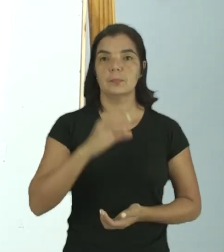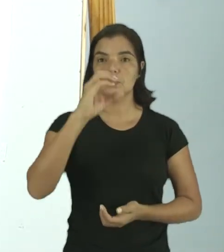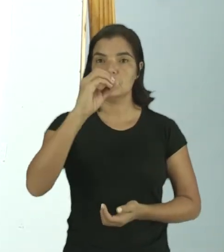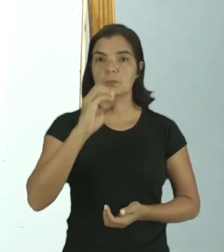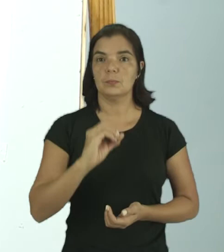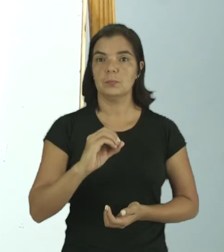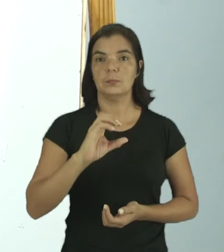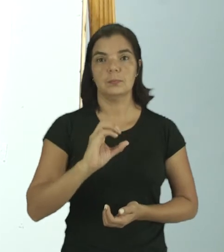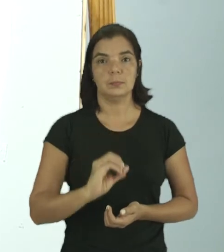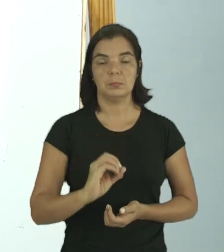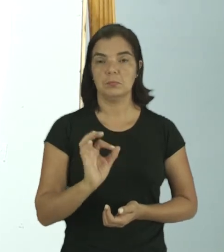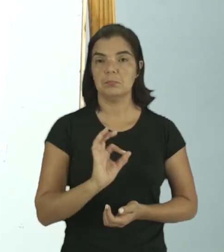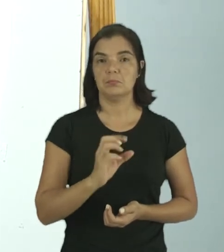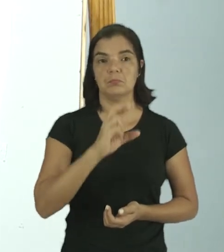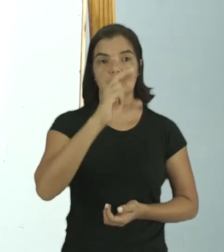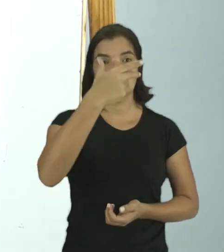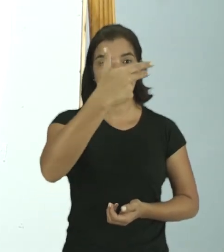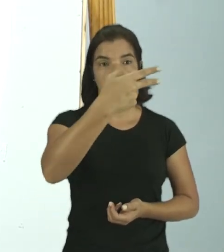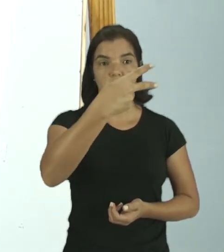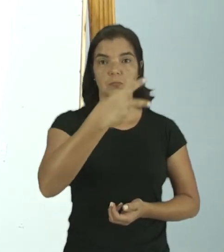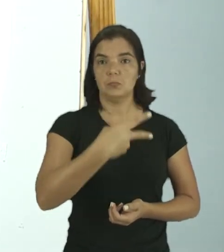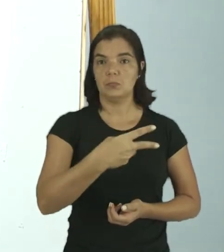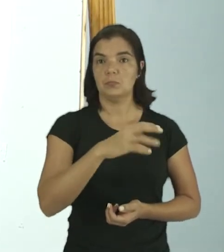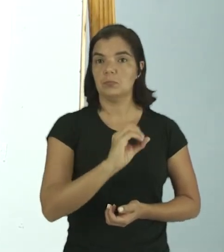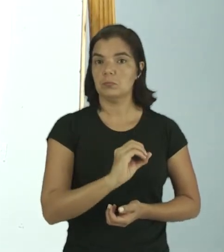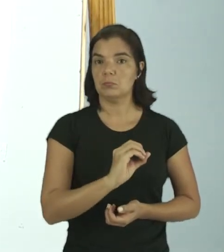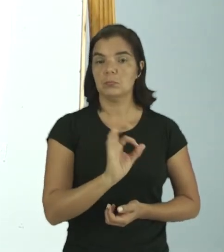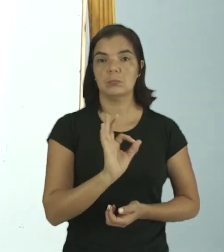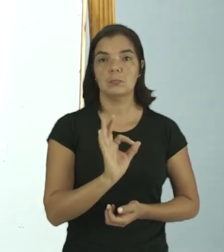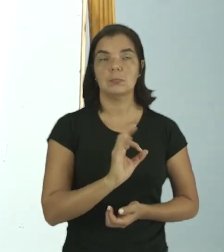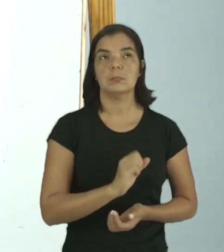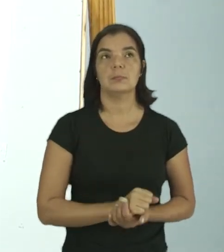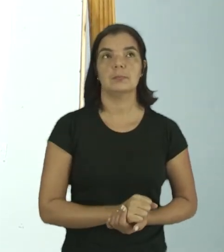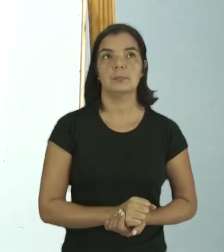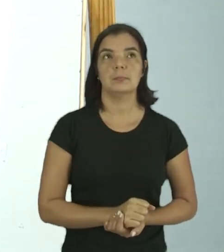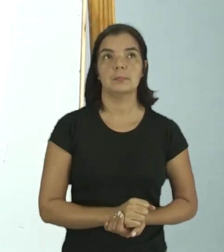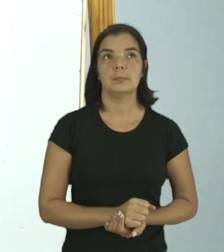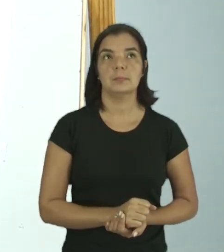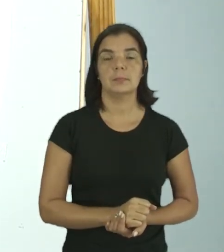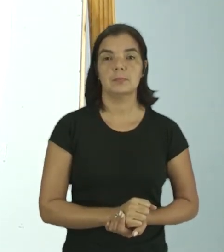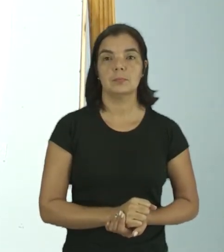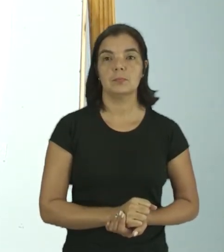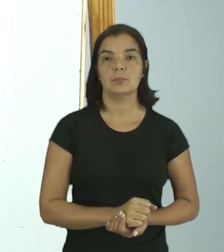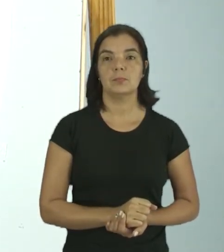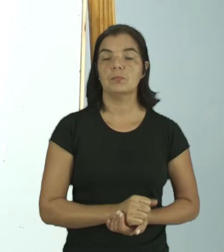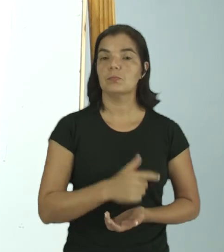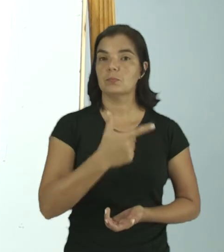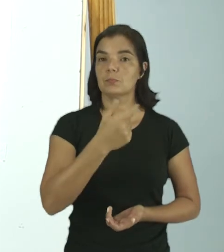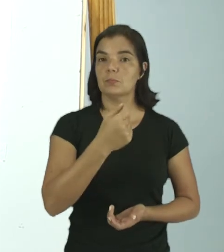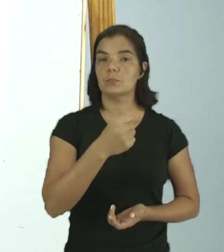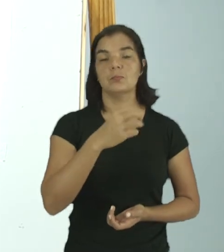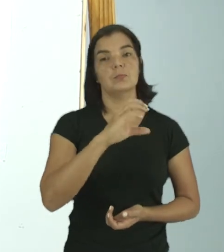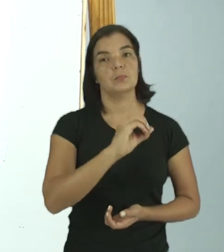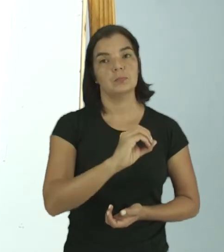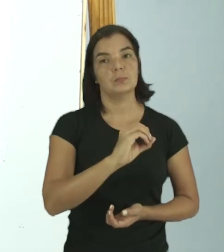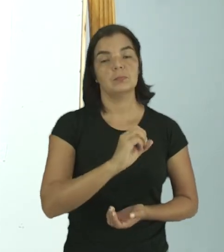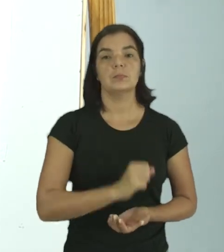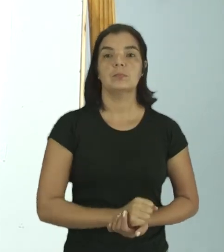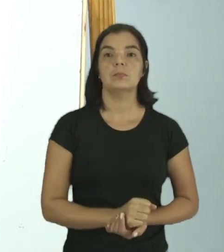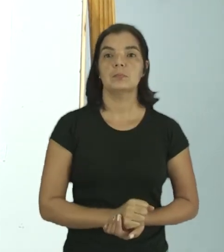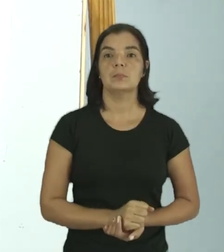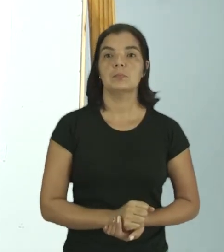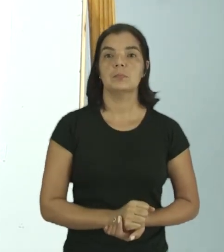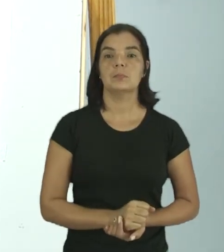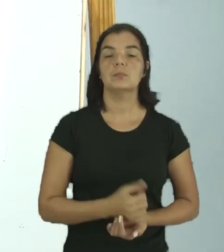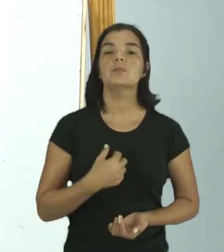0 - 0 nada 2 - 2 nada né então 20 - 20v 0